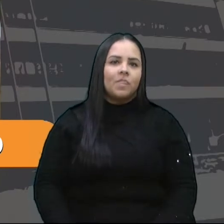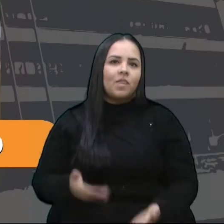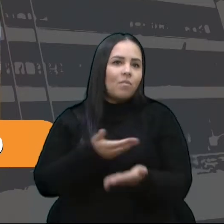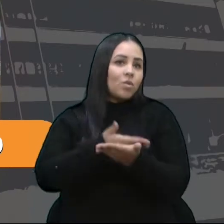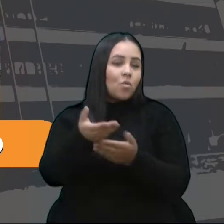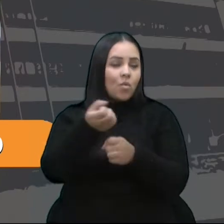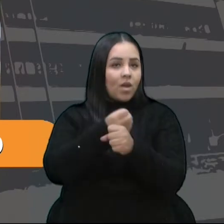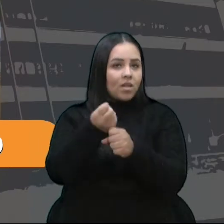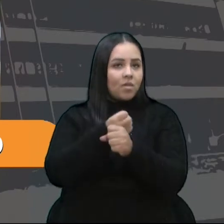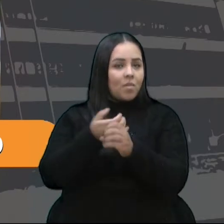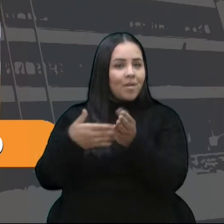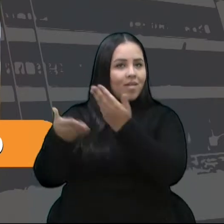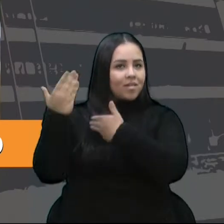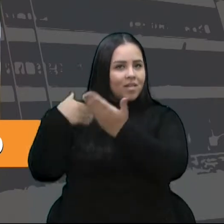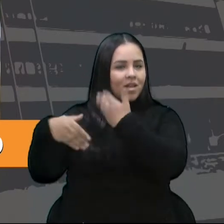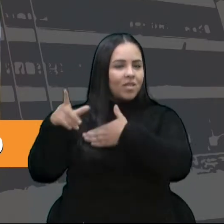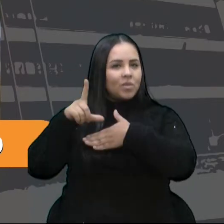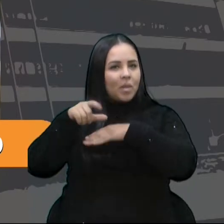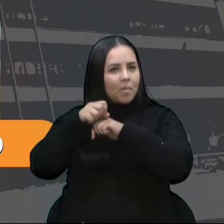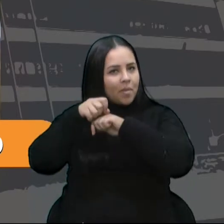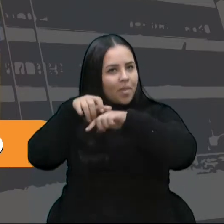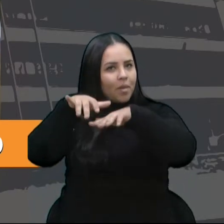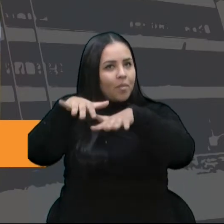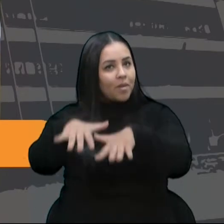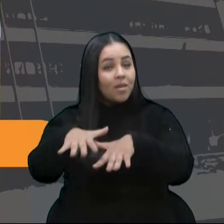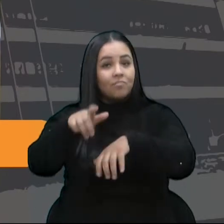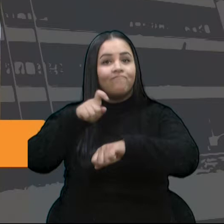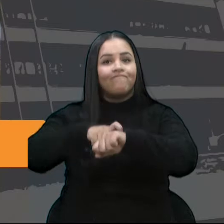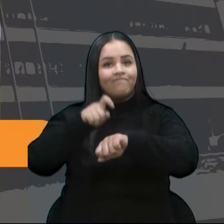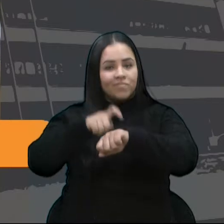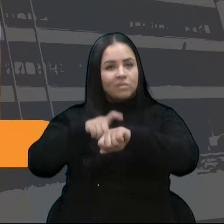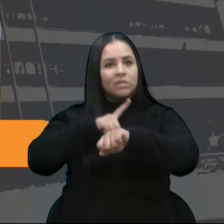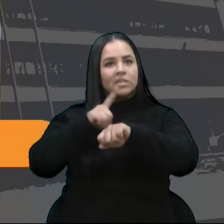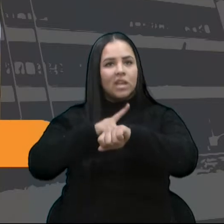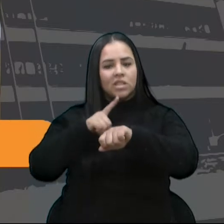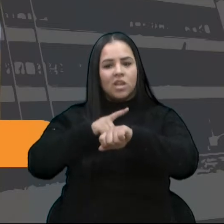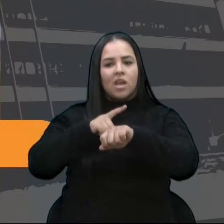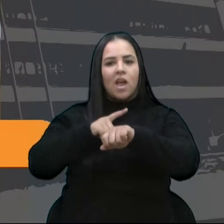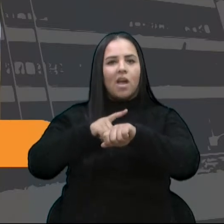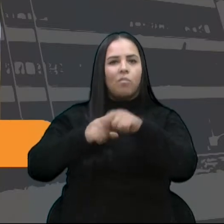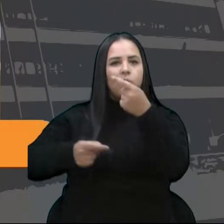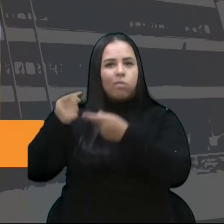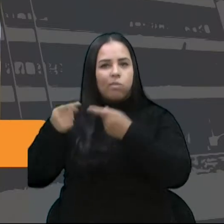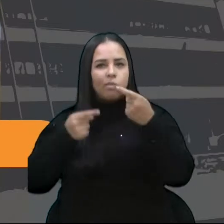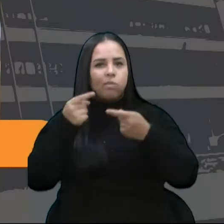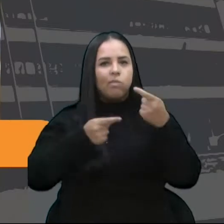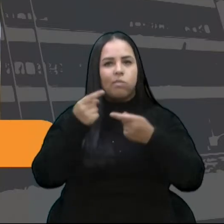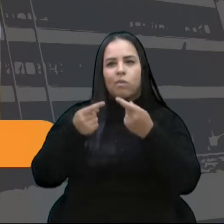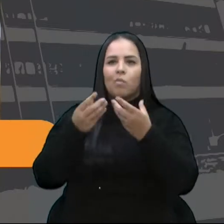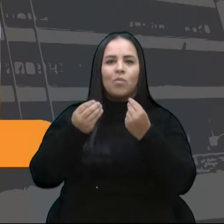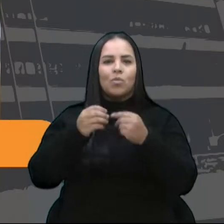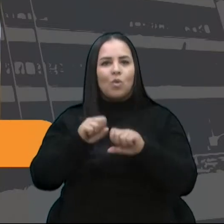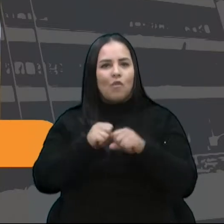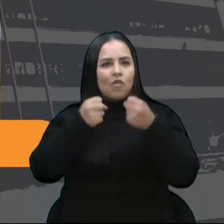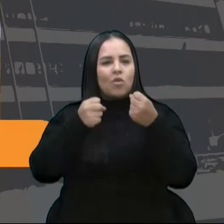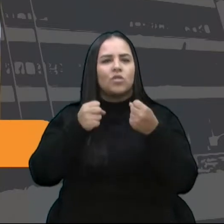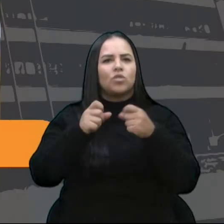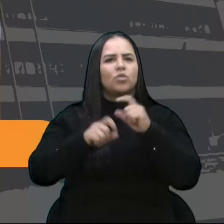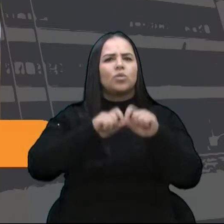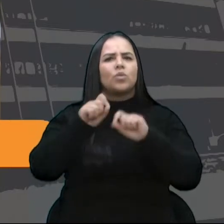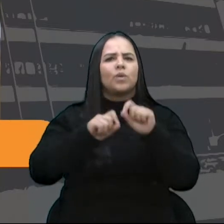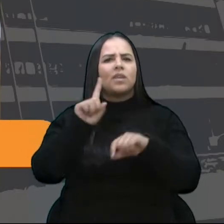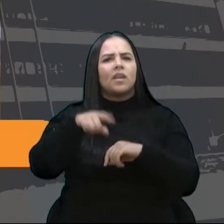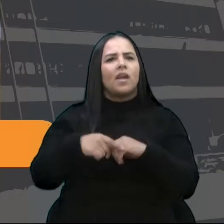com o advento da pandemia, um momento de debates intensos a respeito do papel do jornalismo